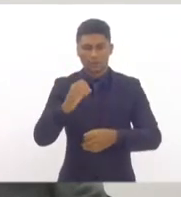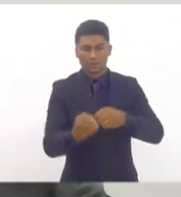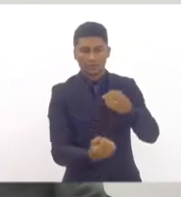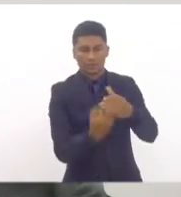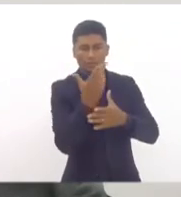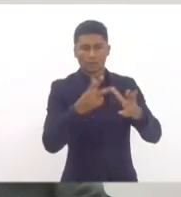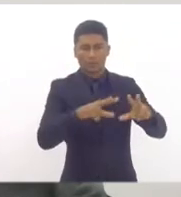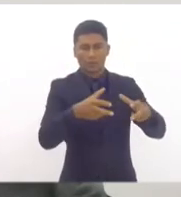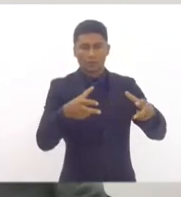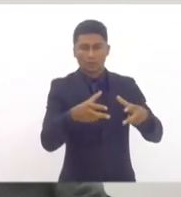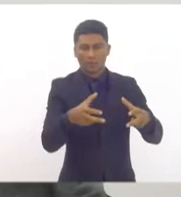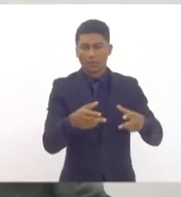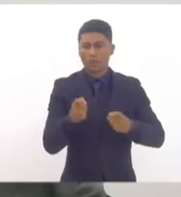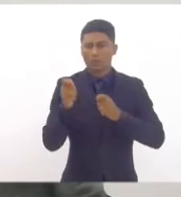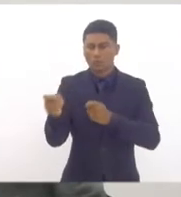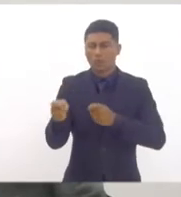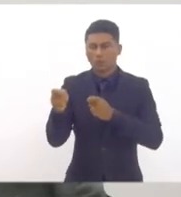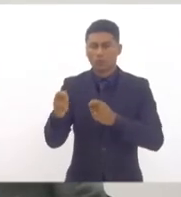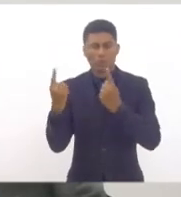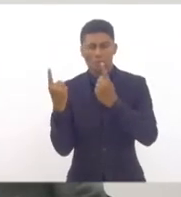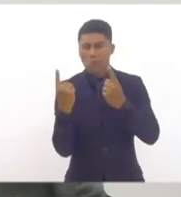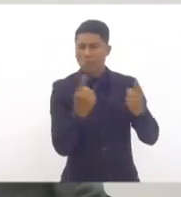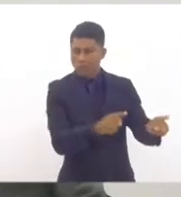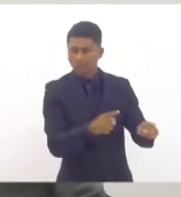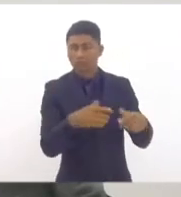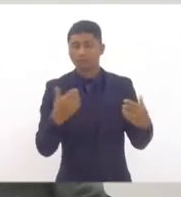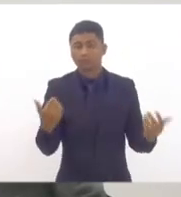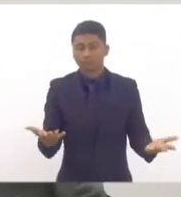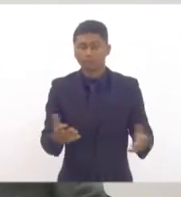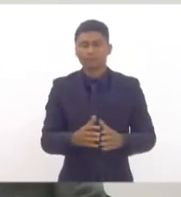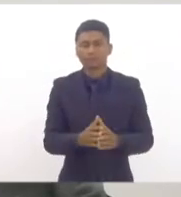prevê que o mecanismo ele